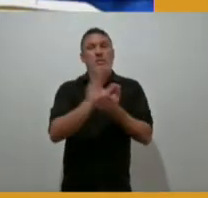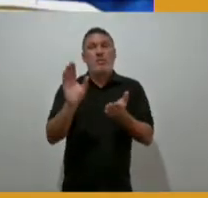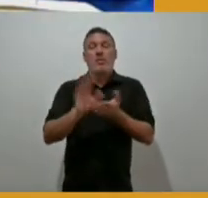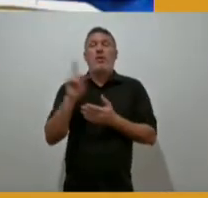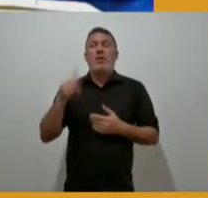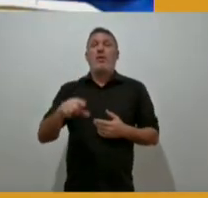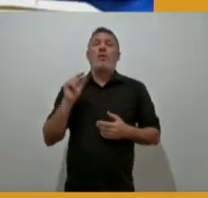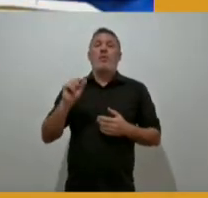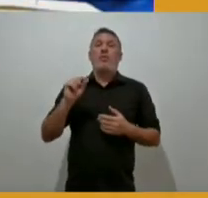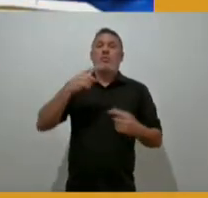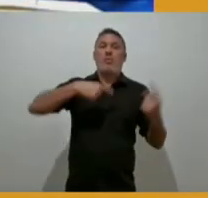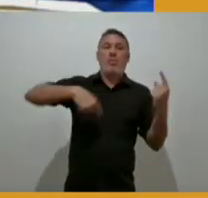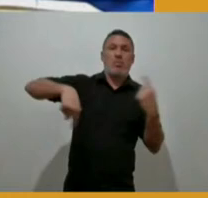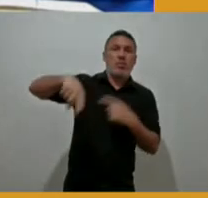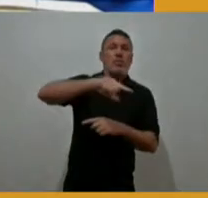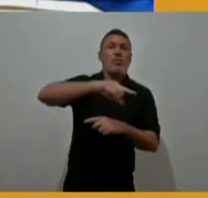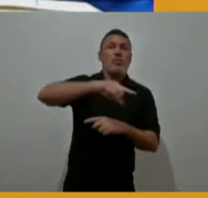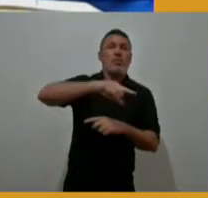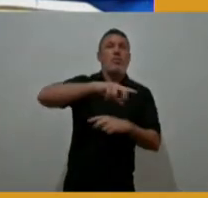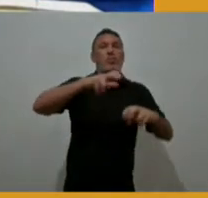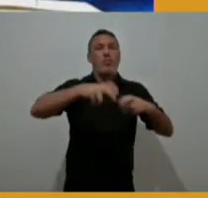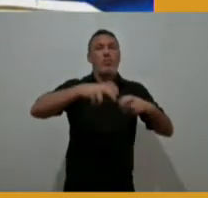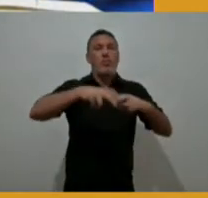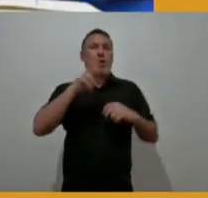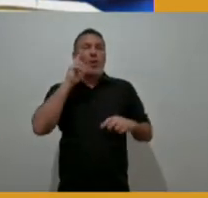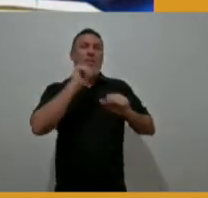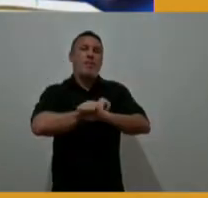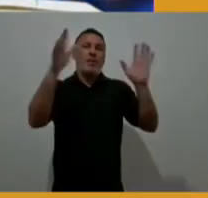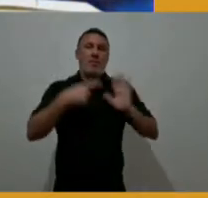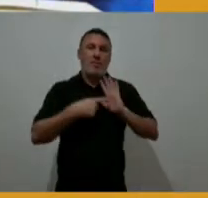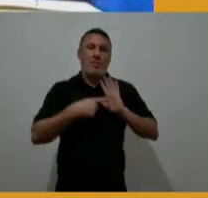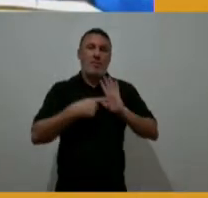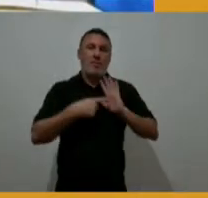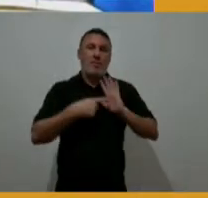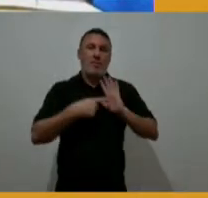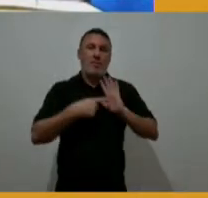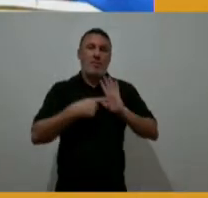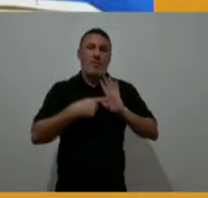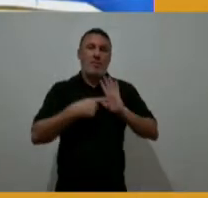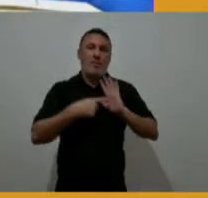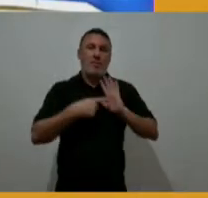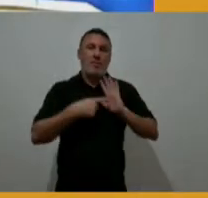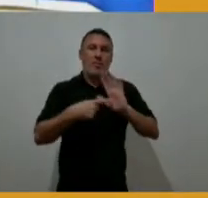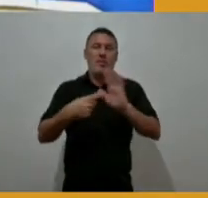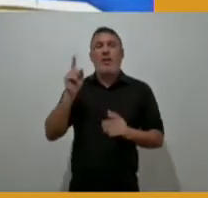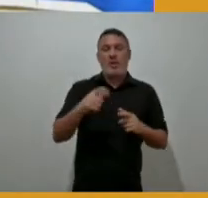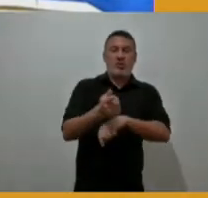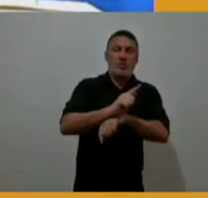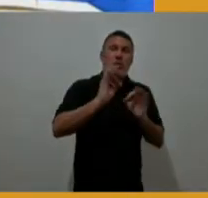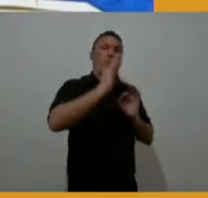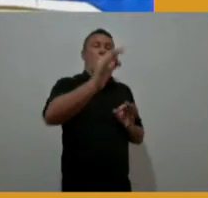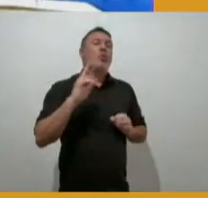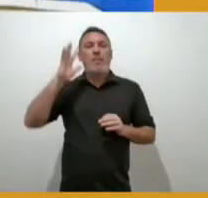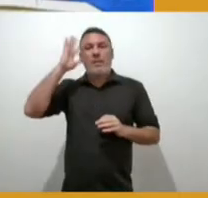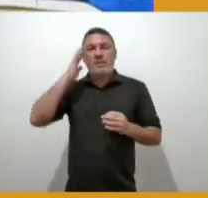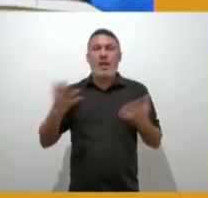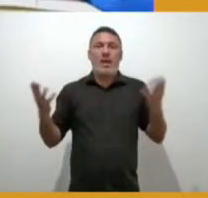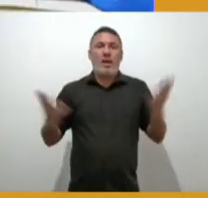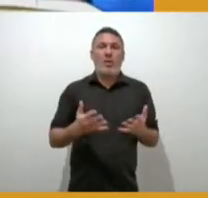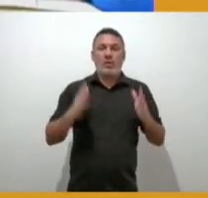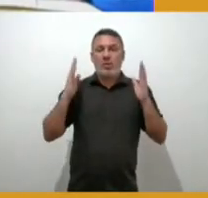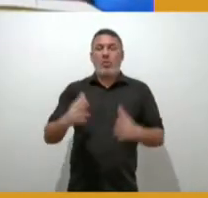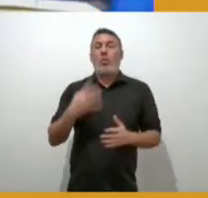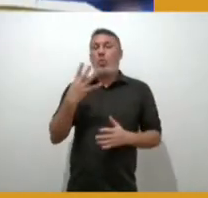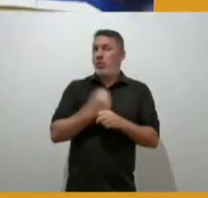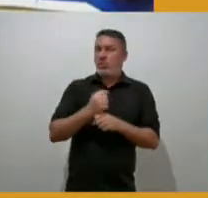claro de gestão de longo prazo, sem pensar num mandato de 4 anos. Tem muitos estados e municípios que têm que vender o almoço